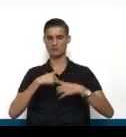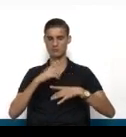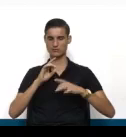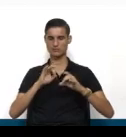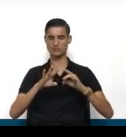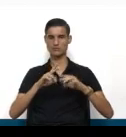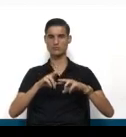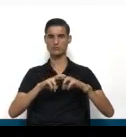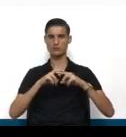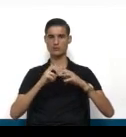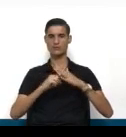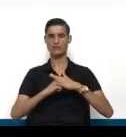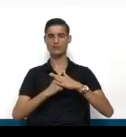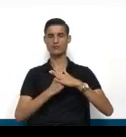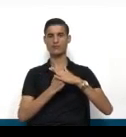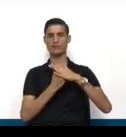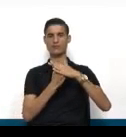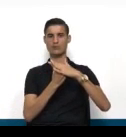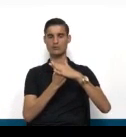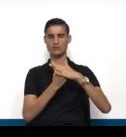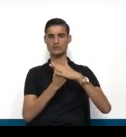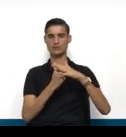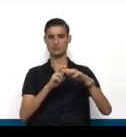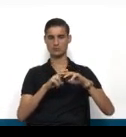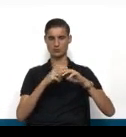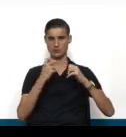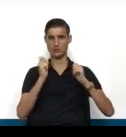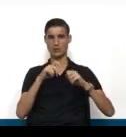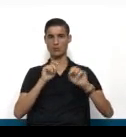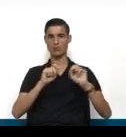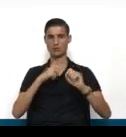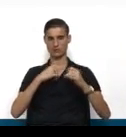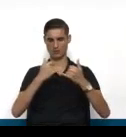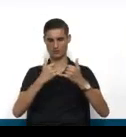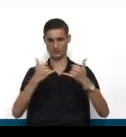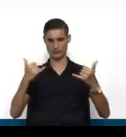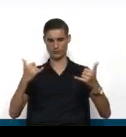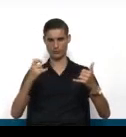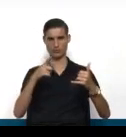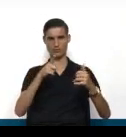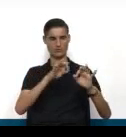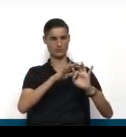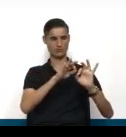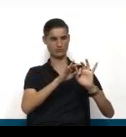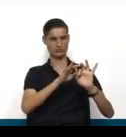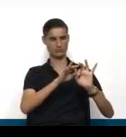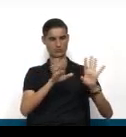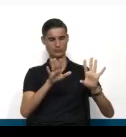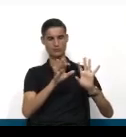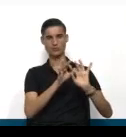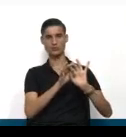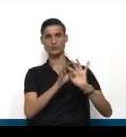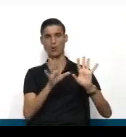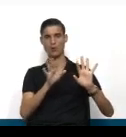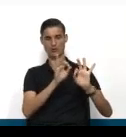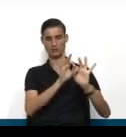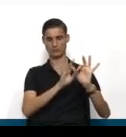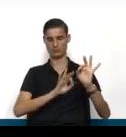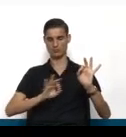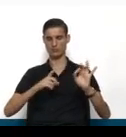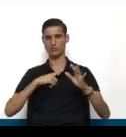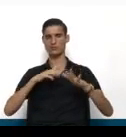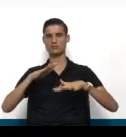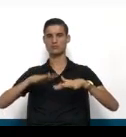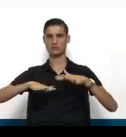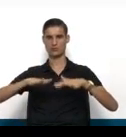movimento por ação de alguma força. Então, nós podemos ter essas duas formas, tá? Além disso, assim como na equação